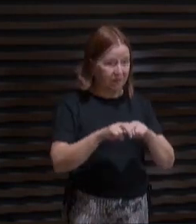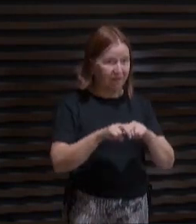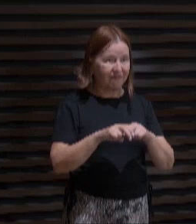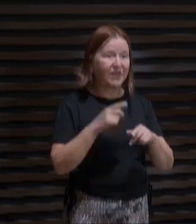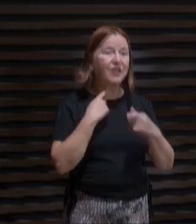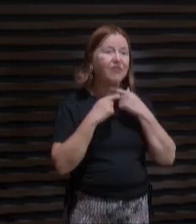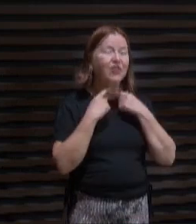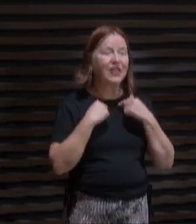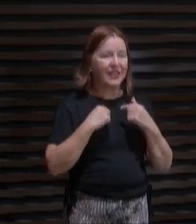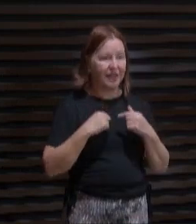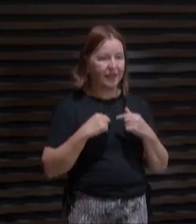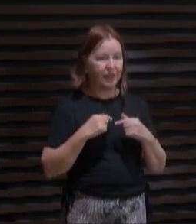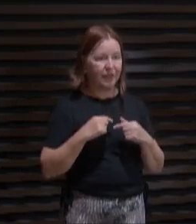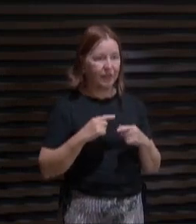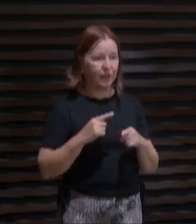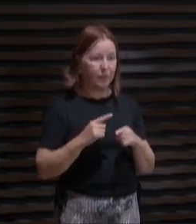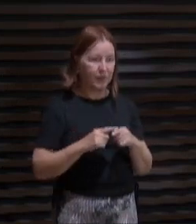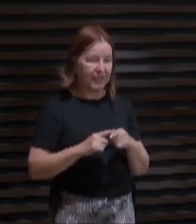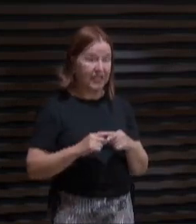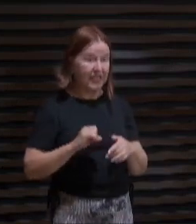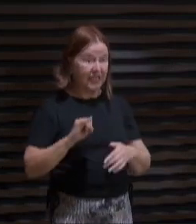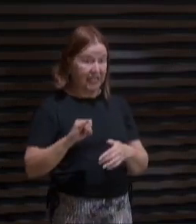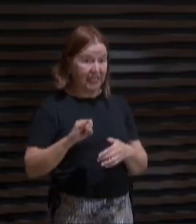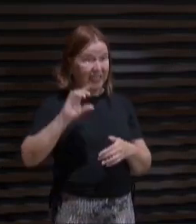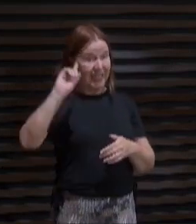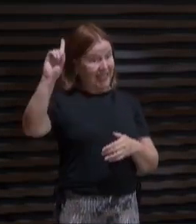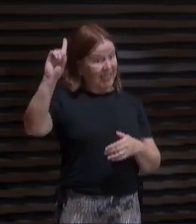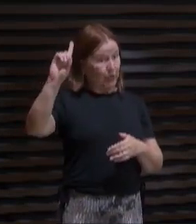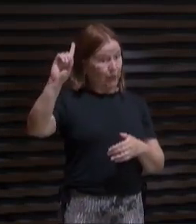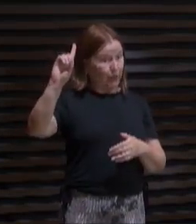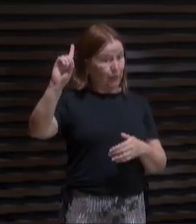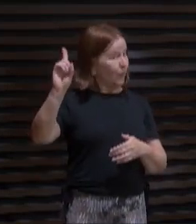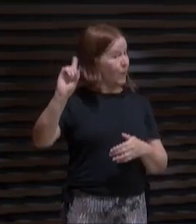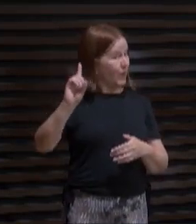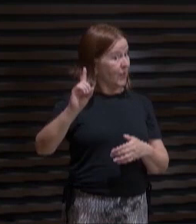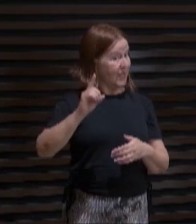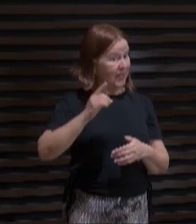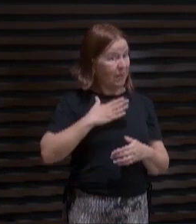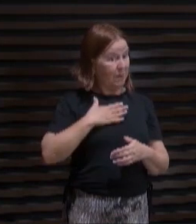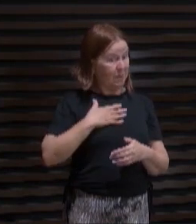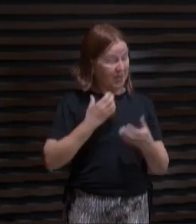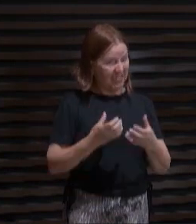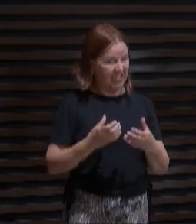o queria. Se ele não me quisesse, eu jamais o quereria.